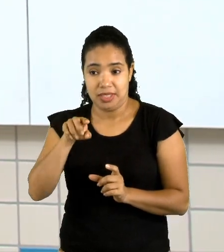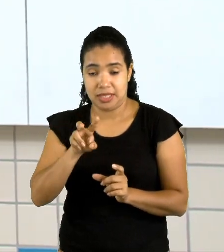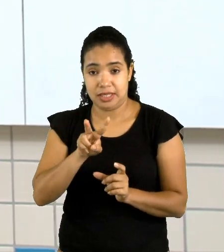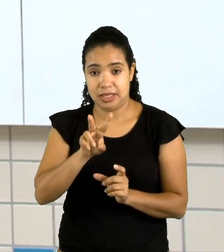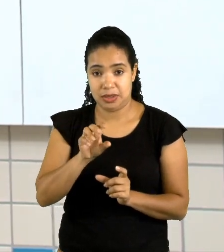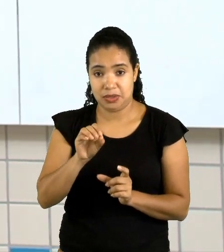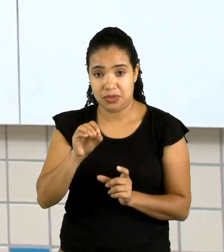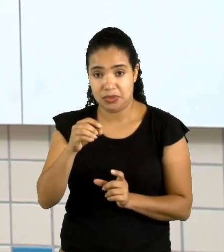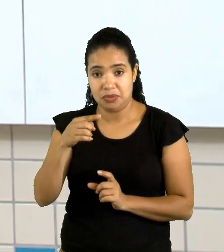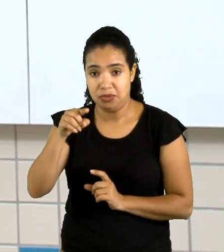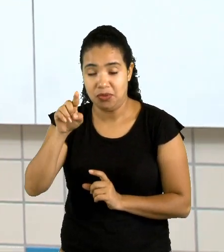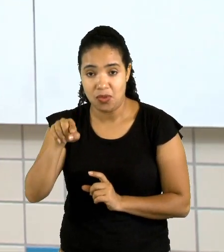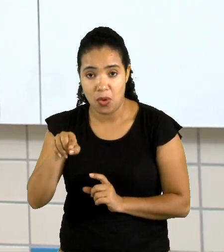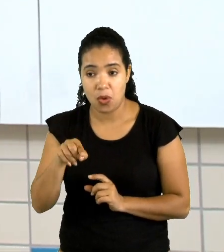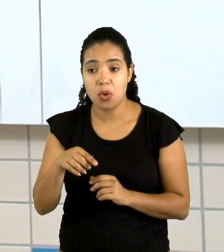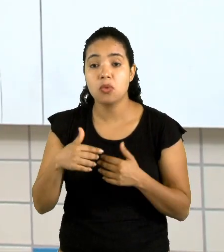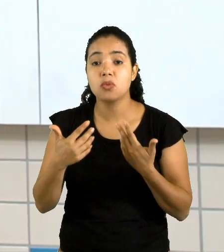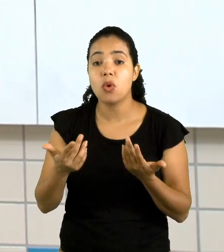Qual a